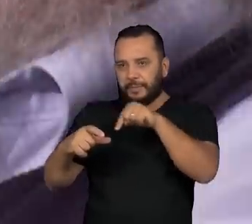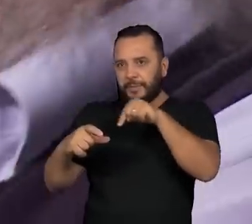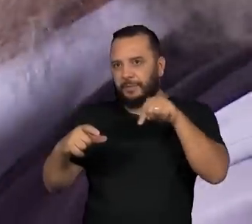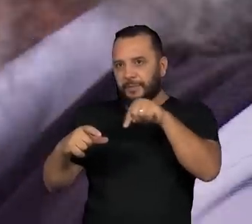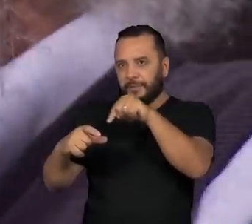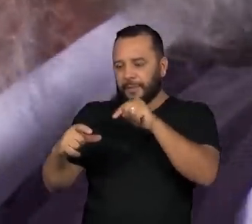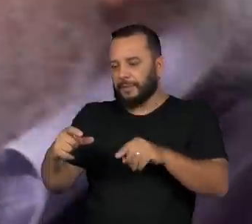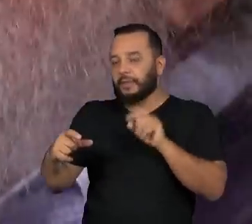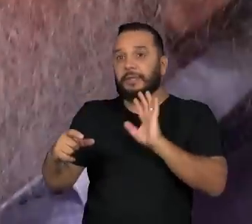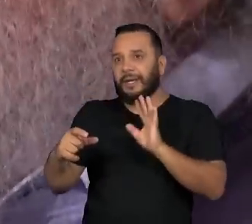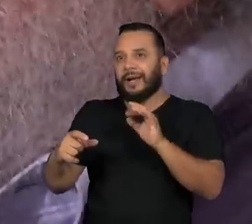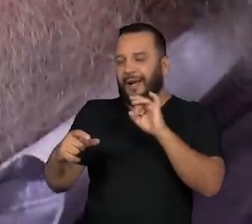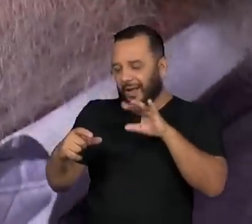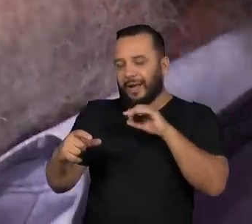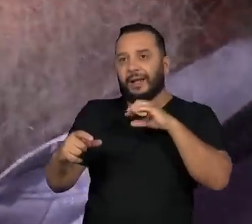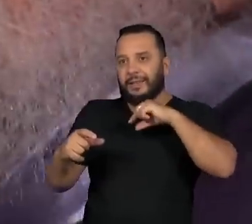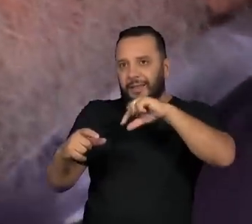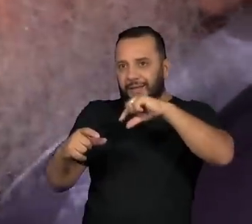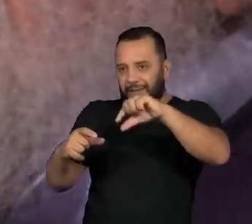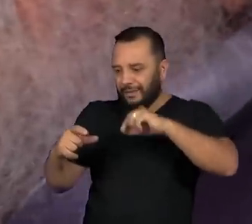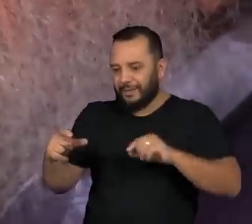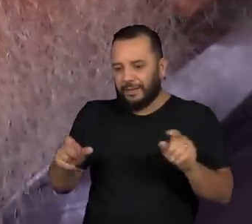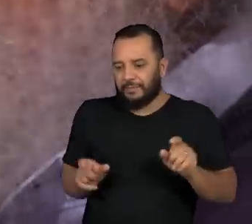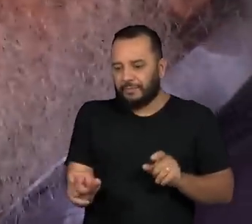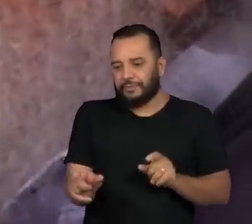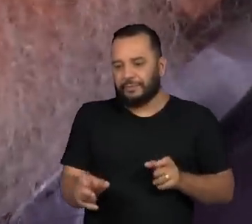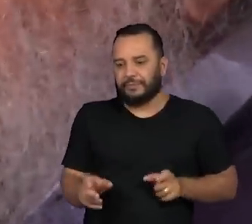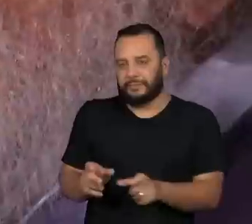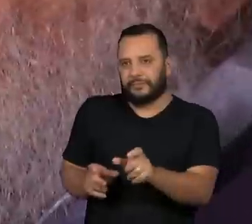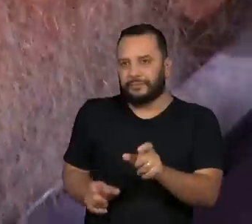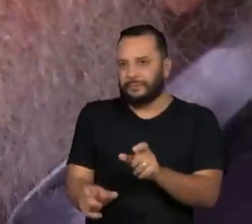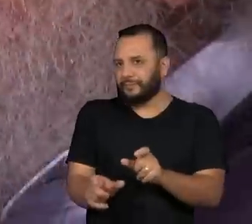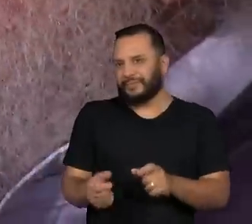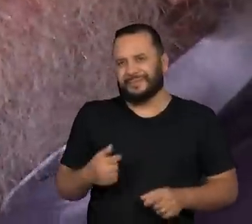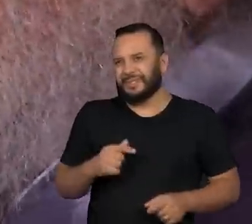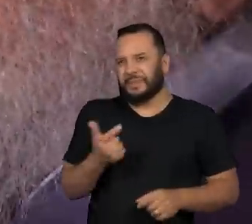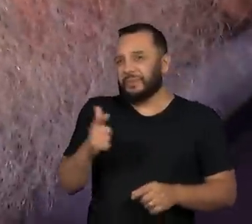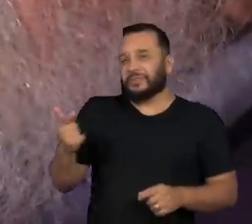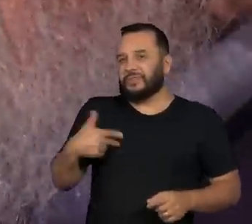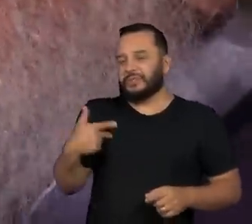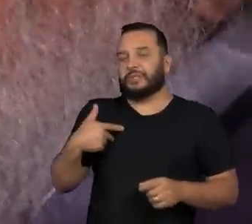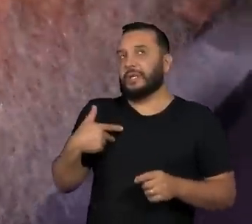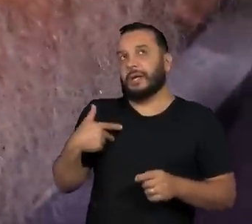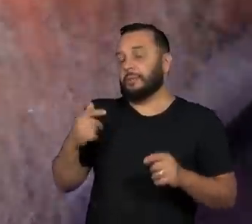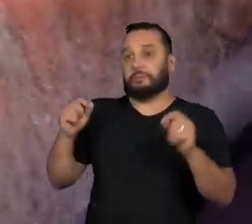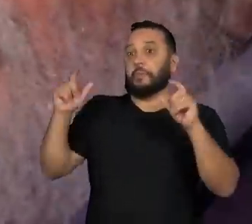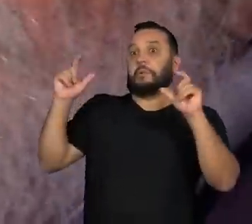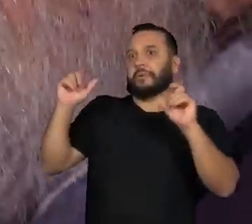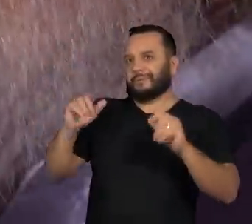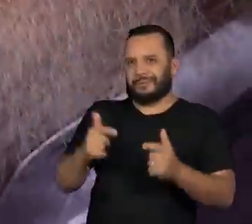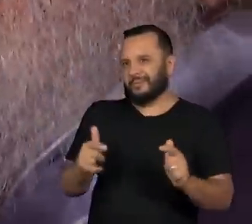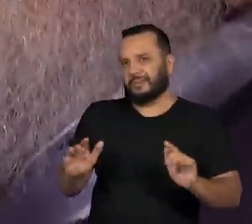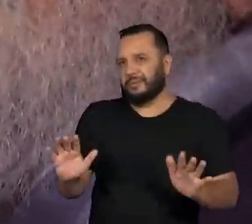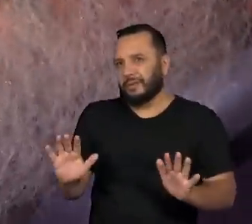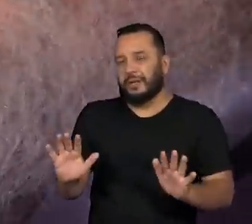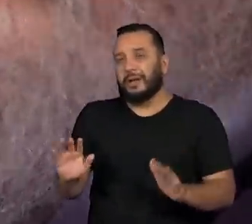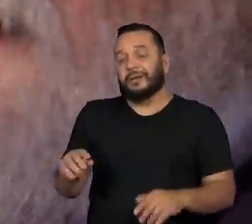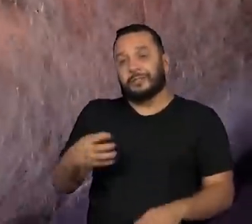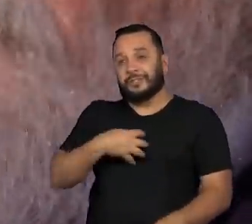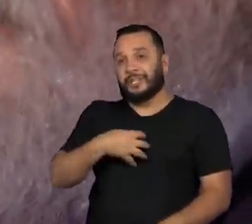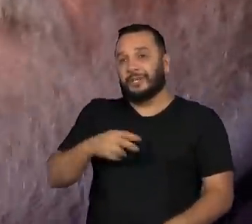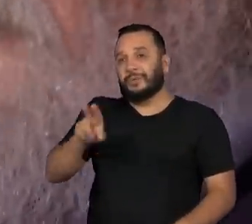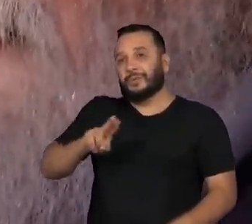você tinha que traduzir um cartão cada linha num cartão então não tinha nada ele muito misterioso certo o fato que a forma de fazer aquilo era